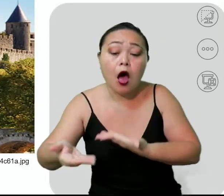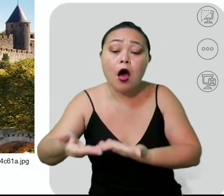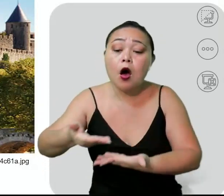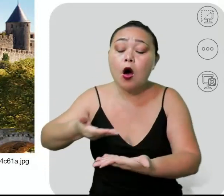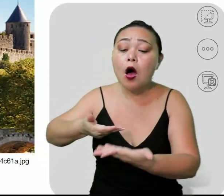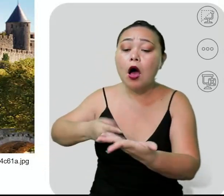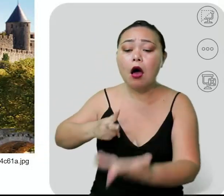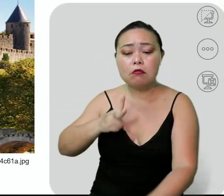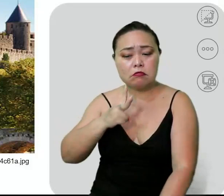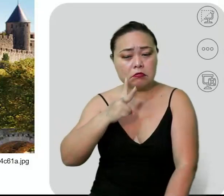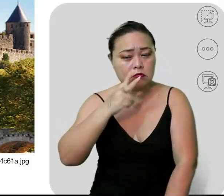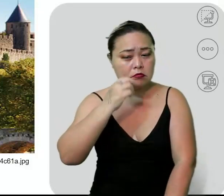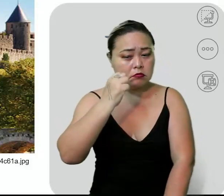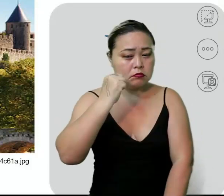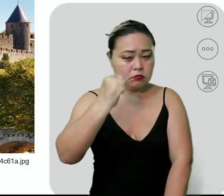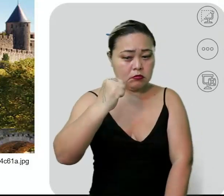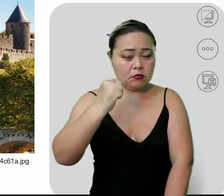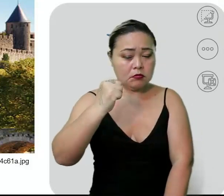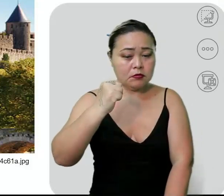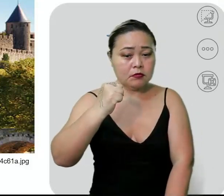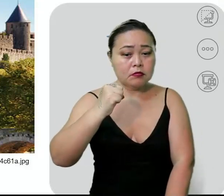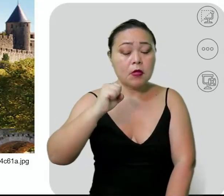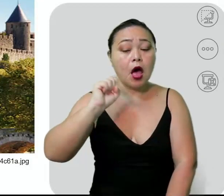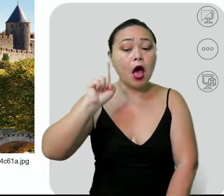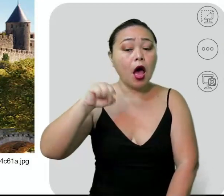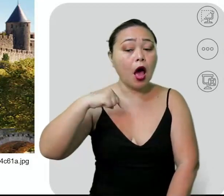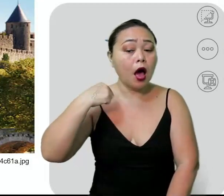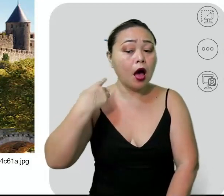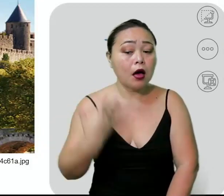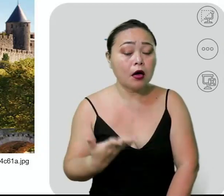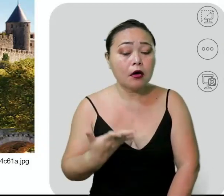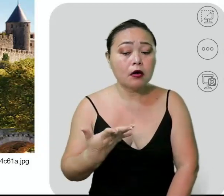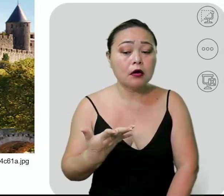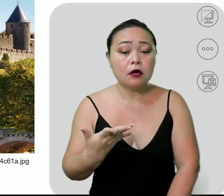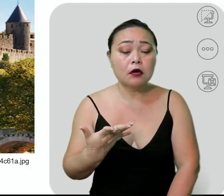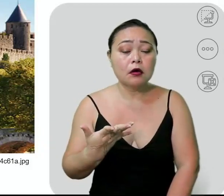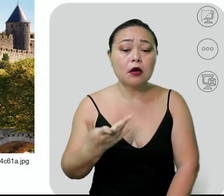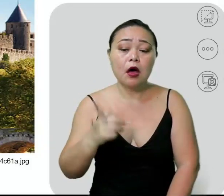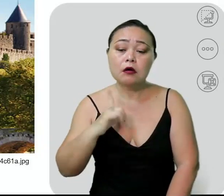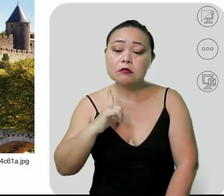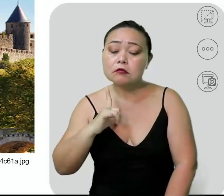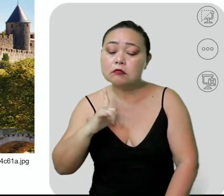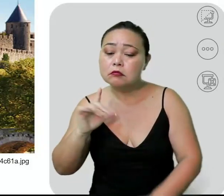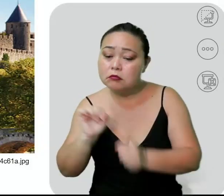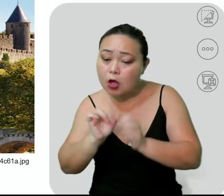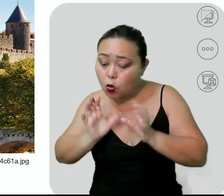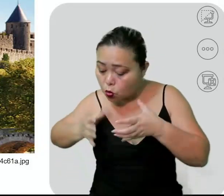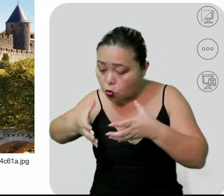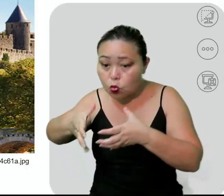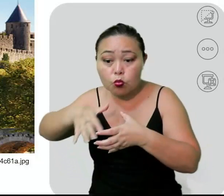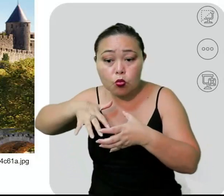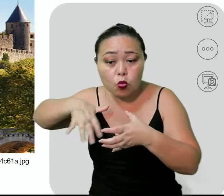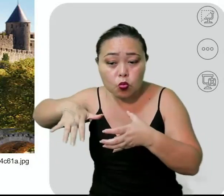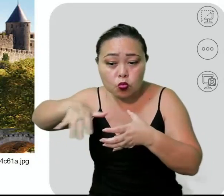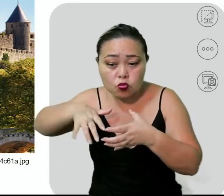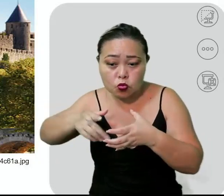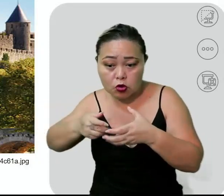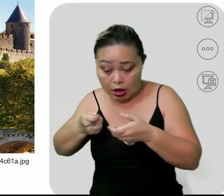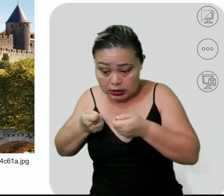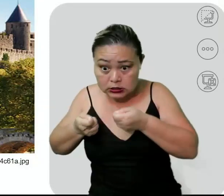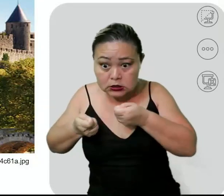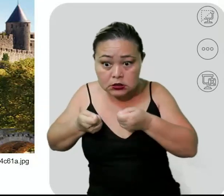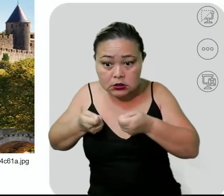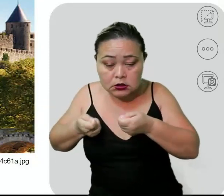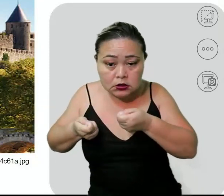se fortalecer a ponto de criar uma classe